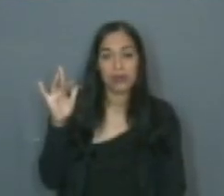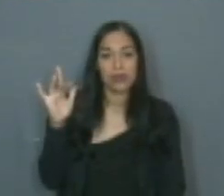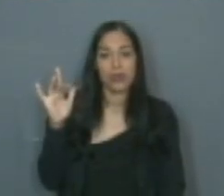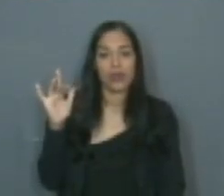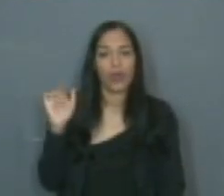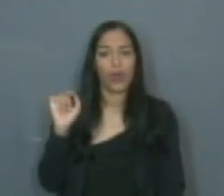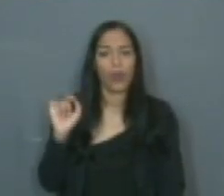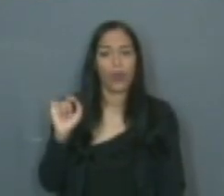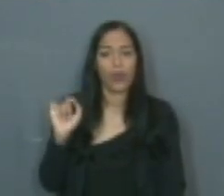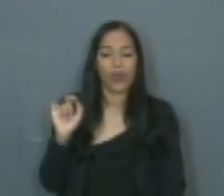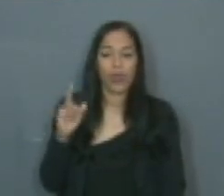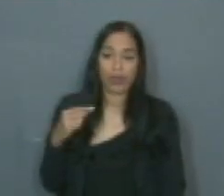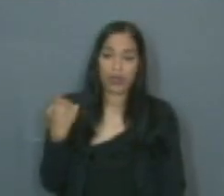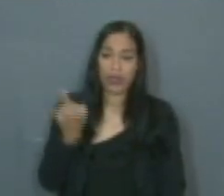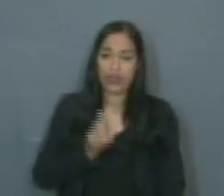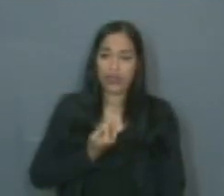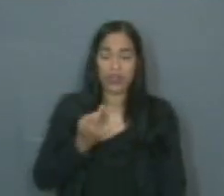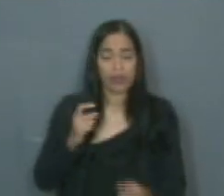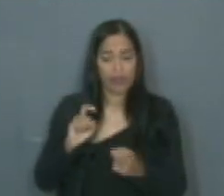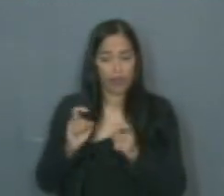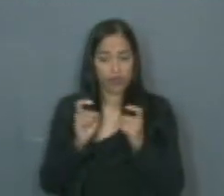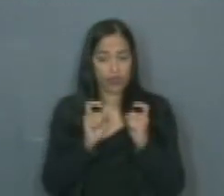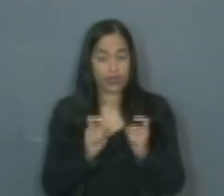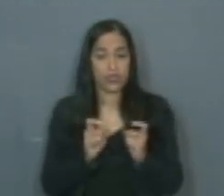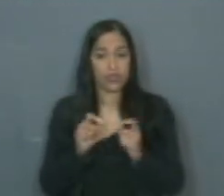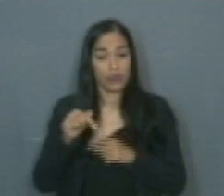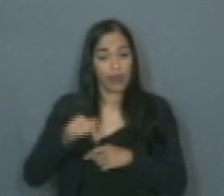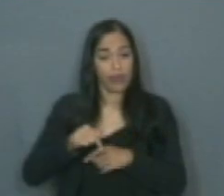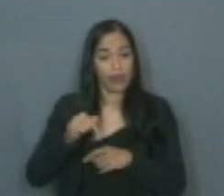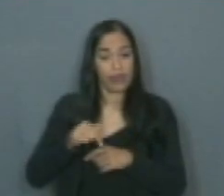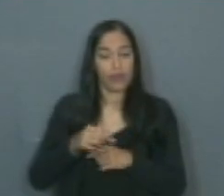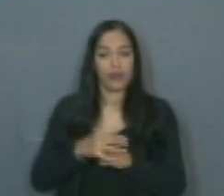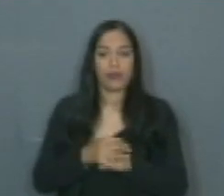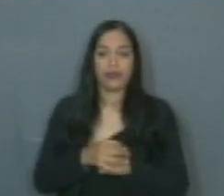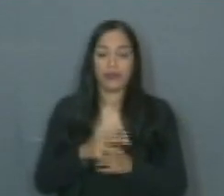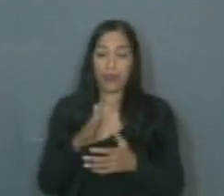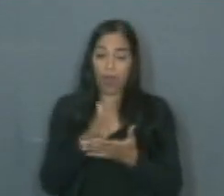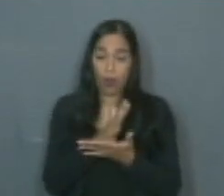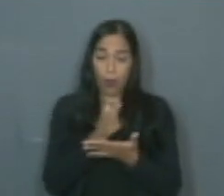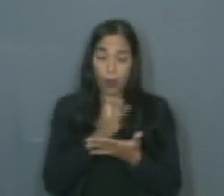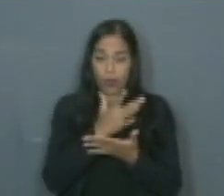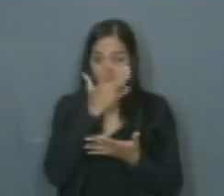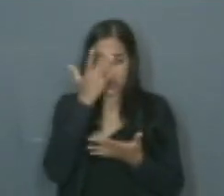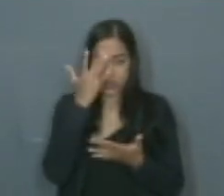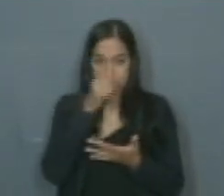o que é que a gente está discutindo aqui. Eu vejo algumas pessoas falando,